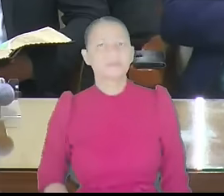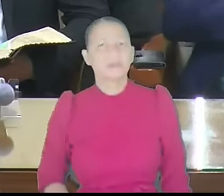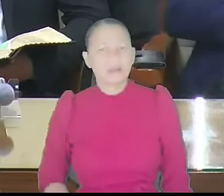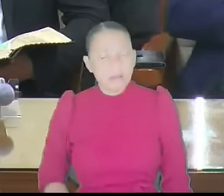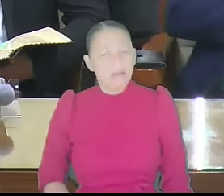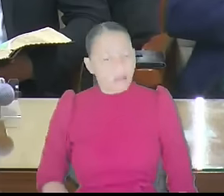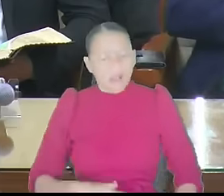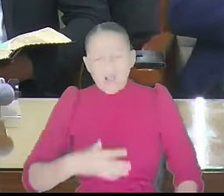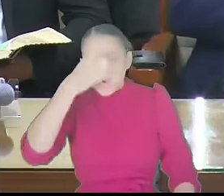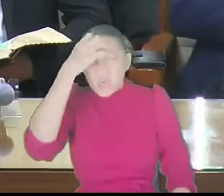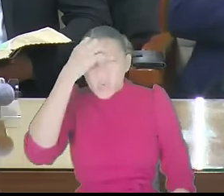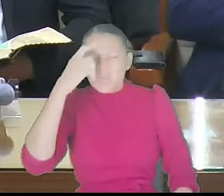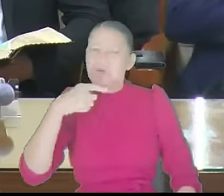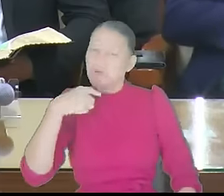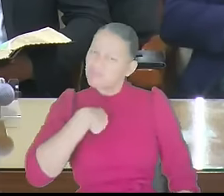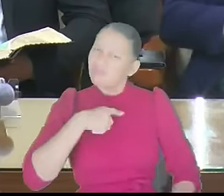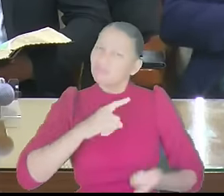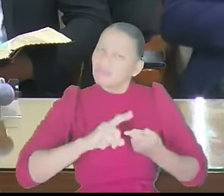é nossa.